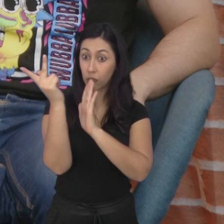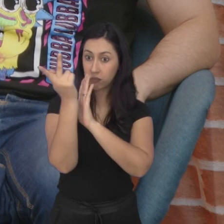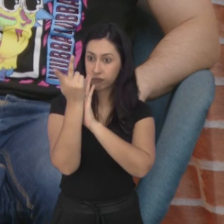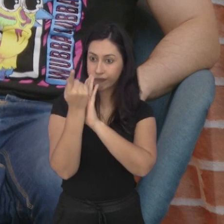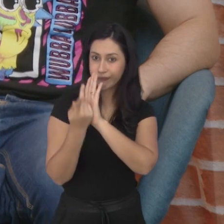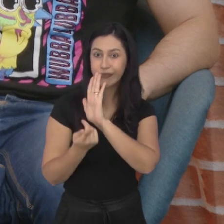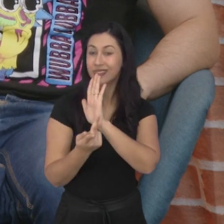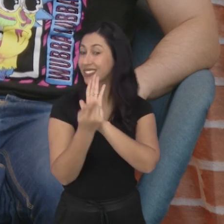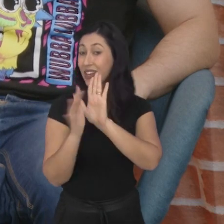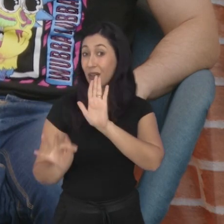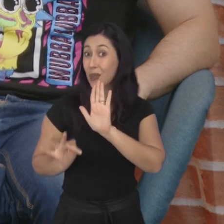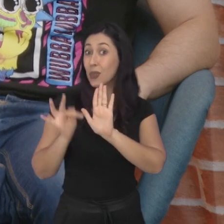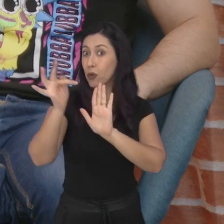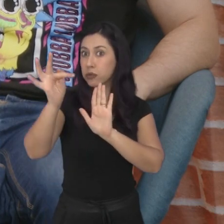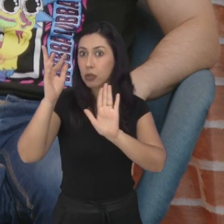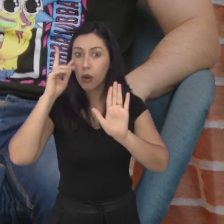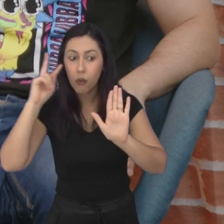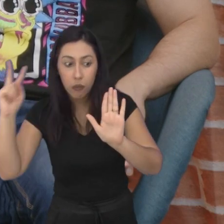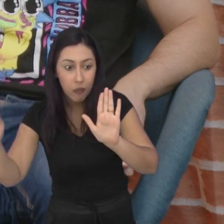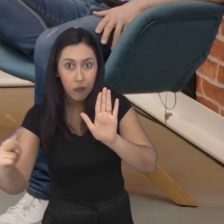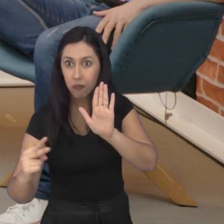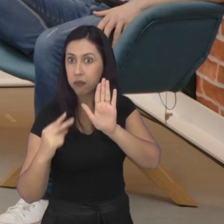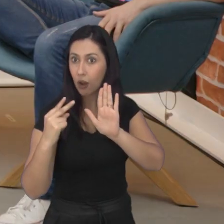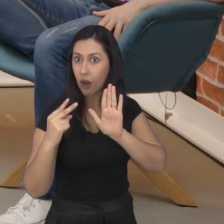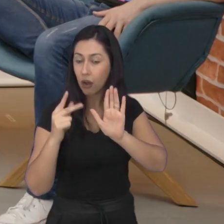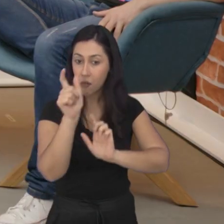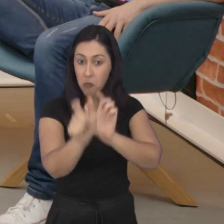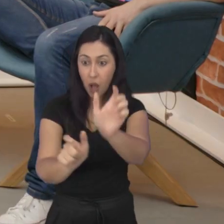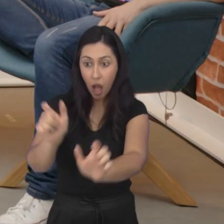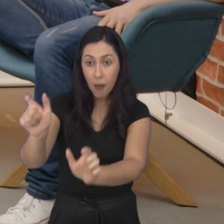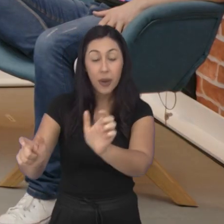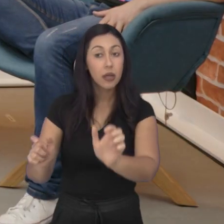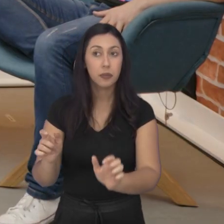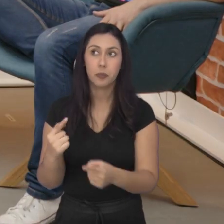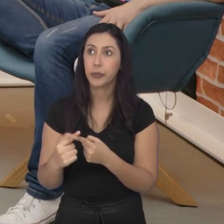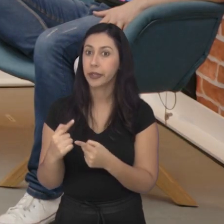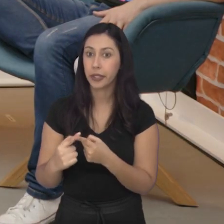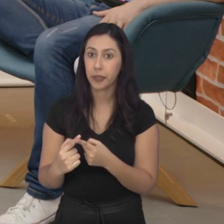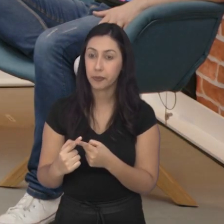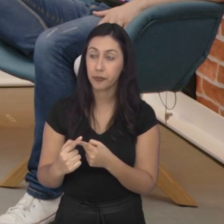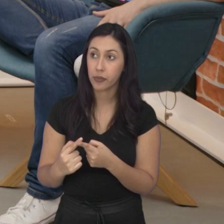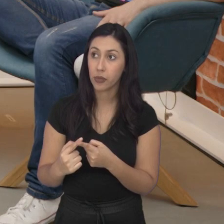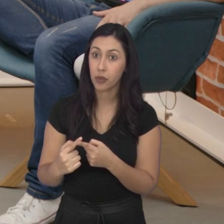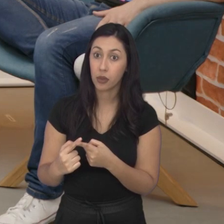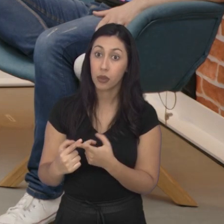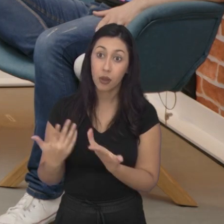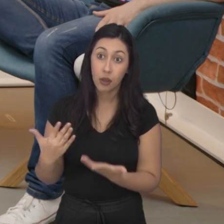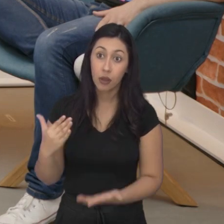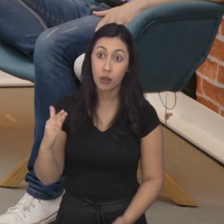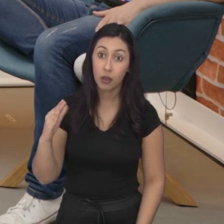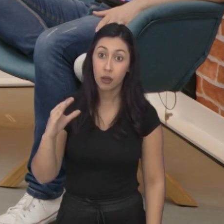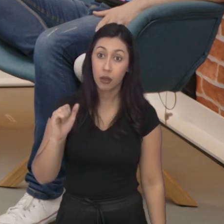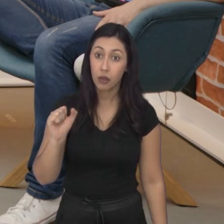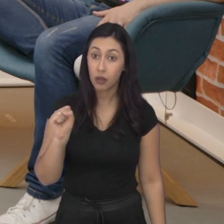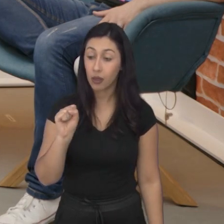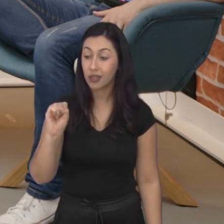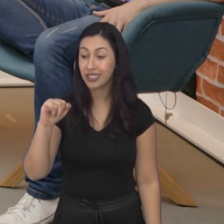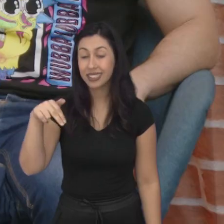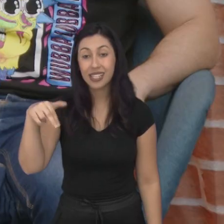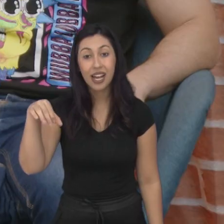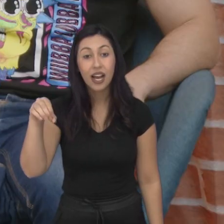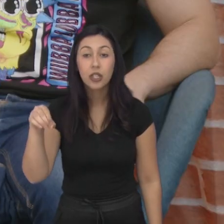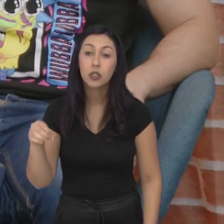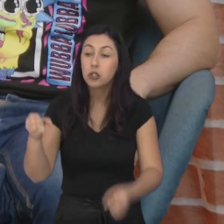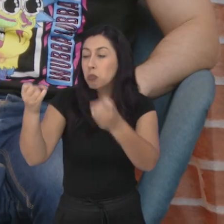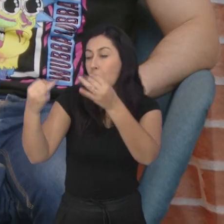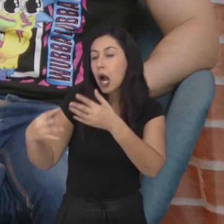obra sendo interpretada no futuro por outras pessoas, entendeu? Porque, por exemplo, ele falava de uma São José